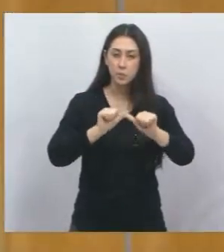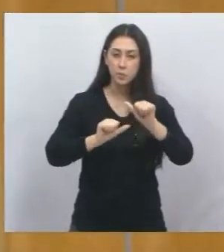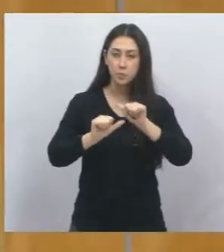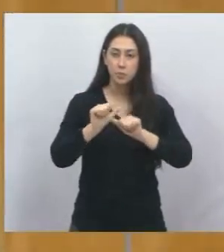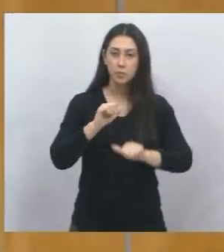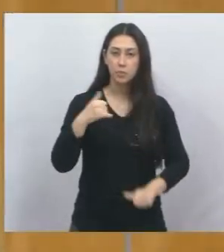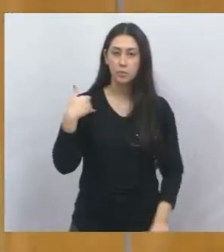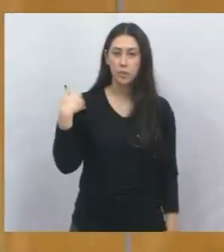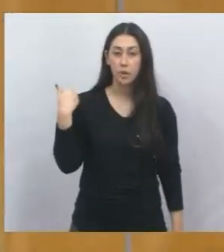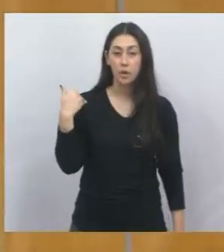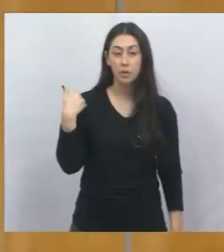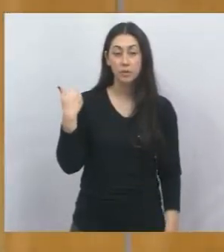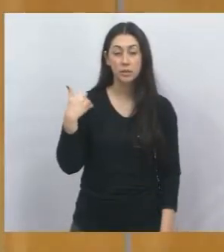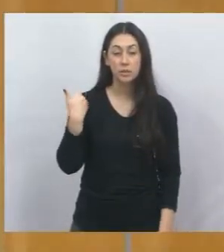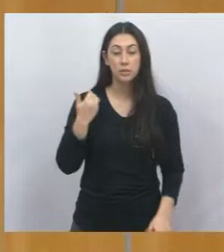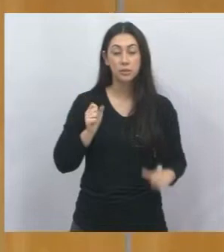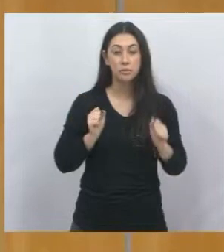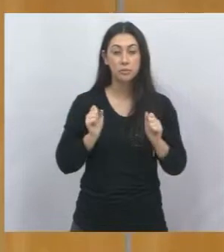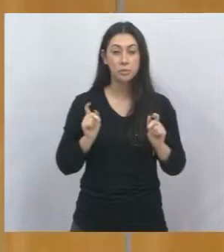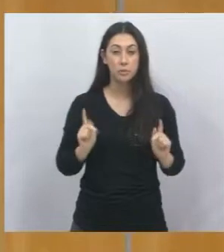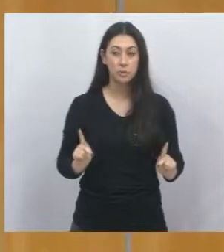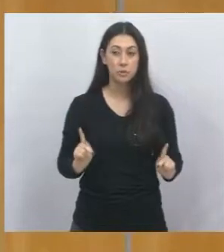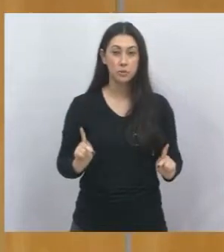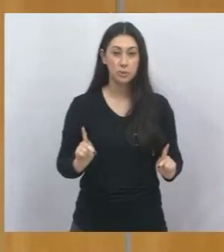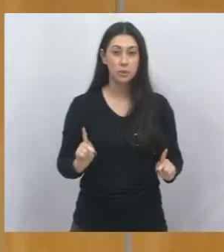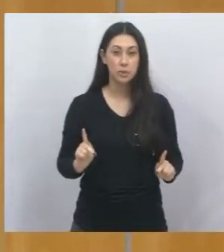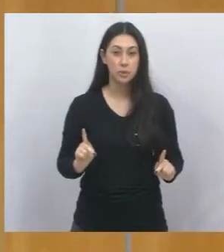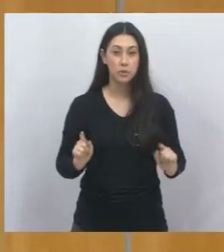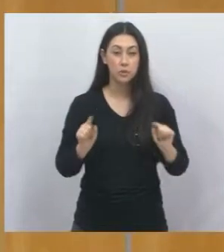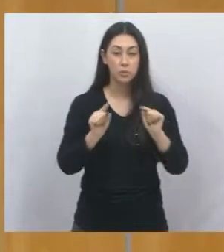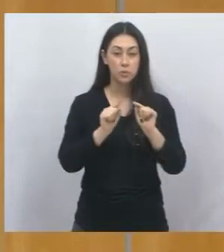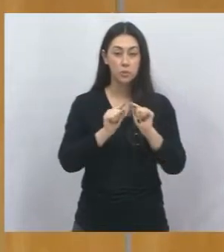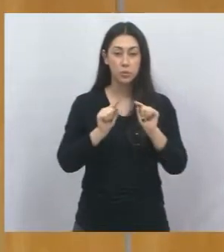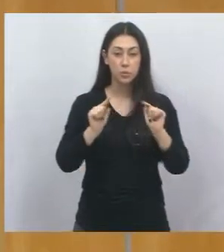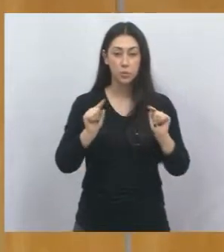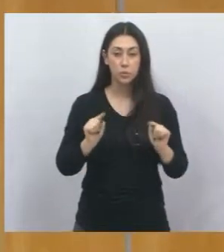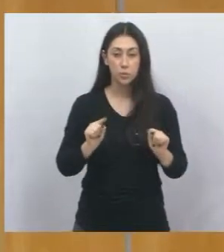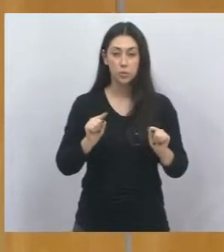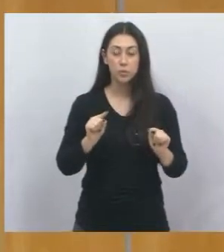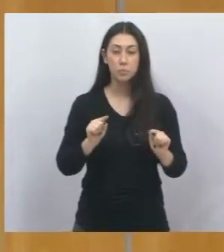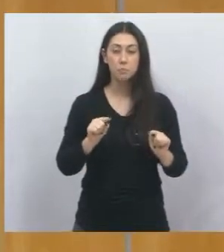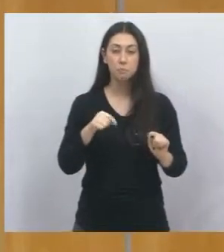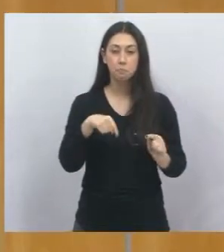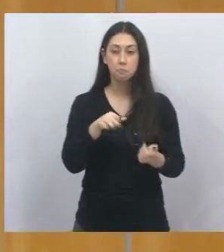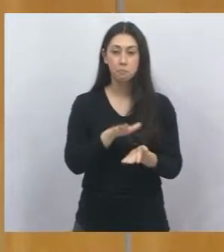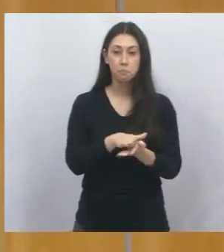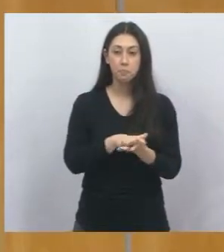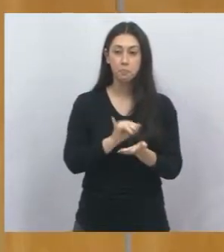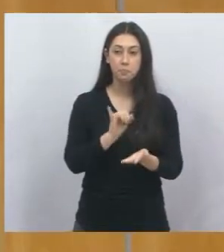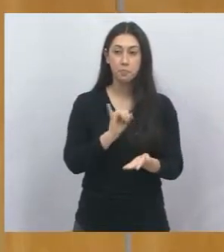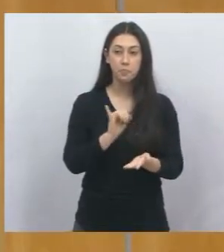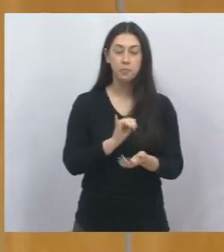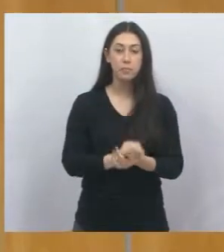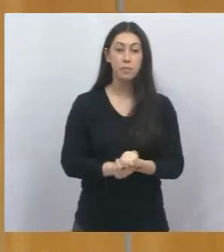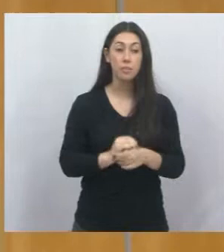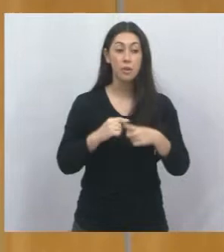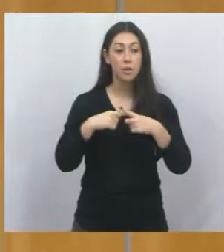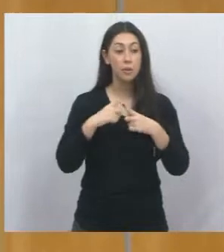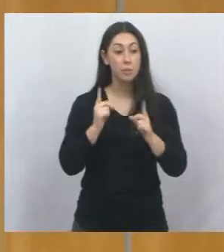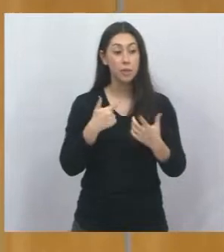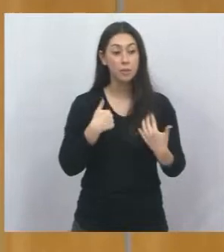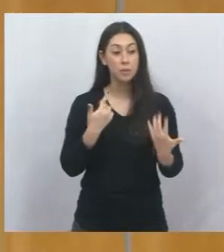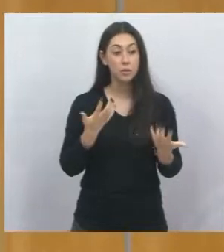a idade mínima para a aposentadoria dos servidores públicos do município de Jacareí. Mas eu quero